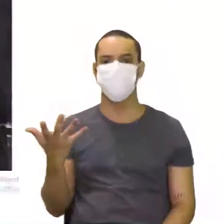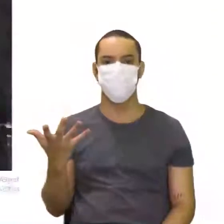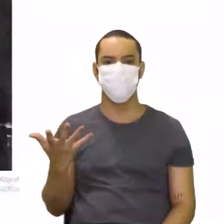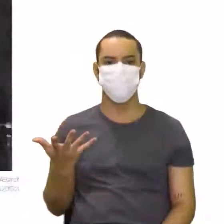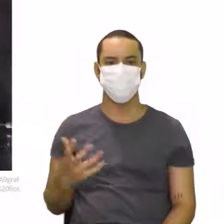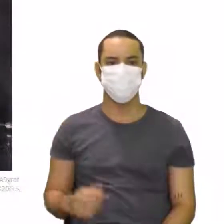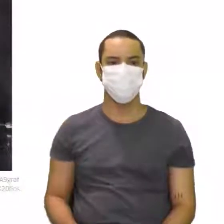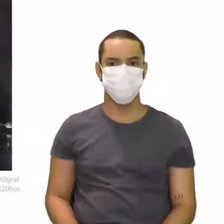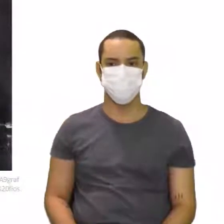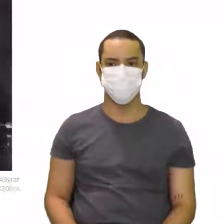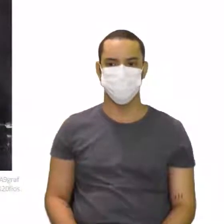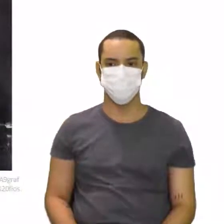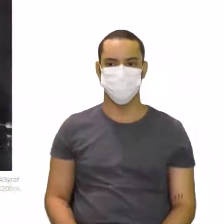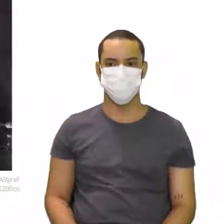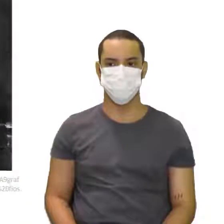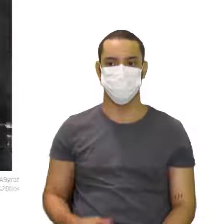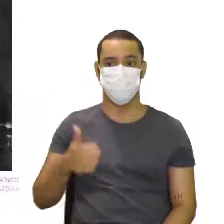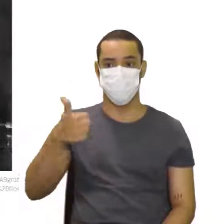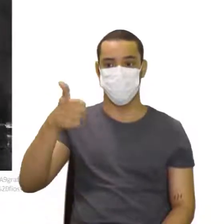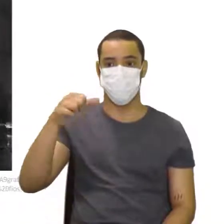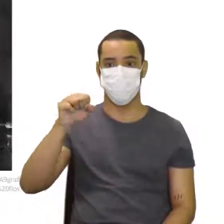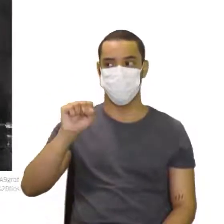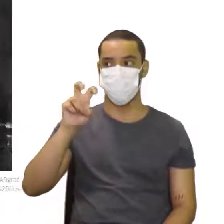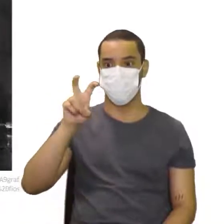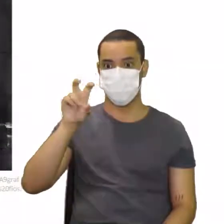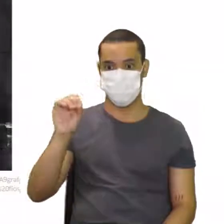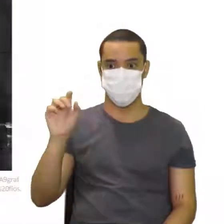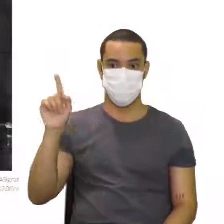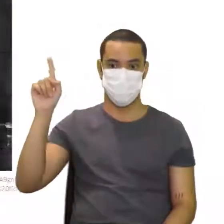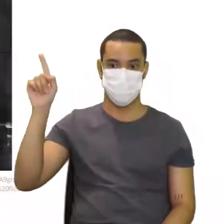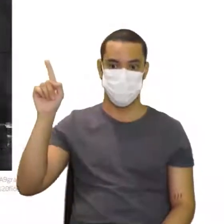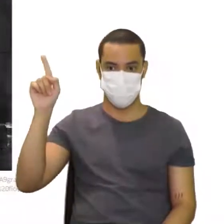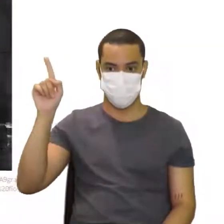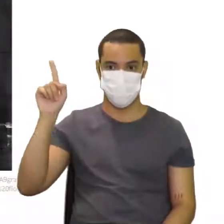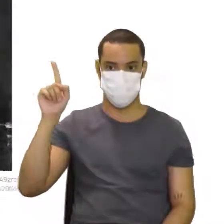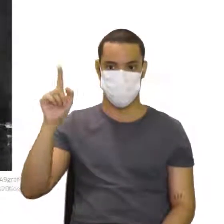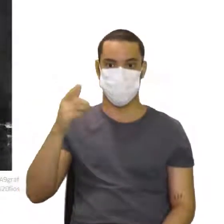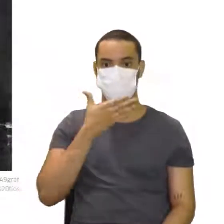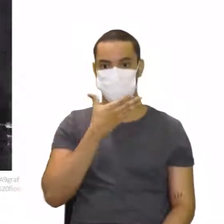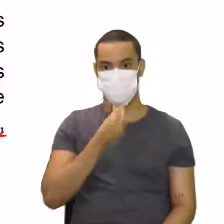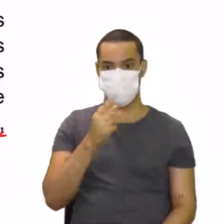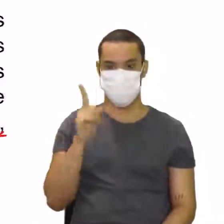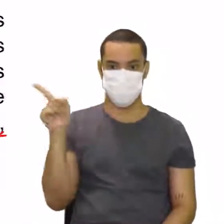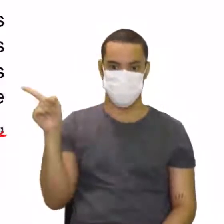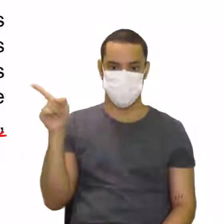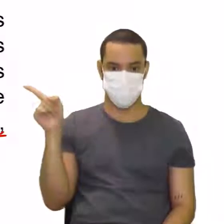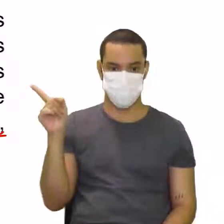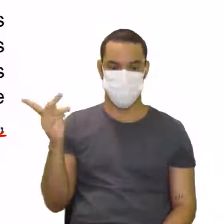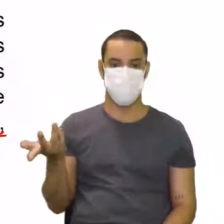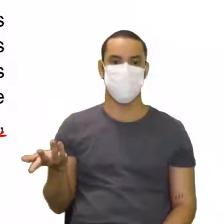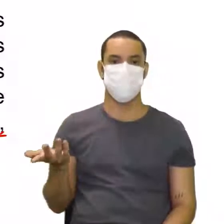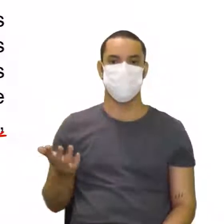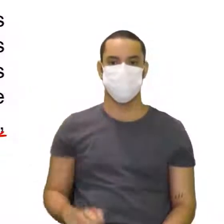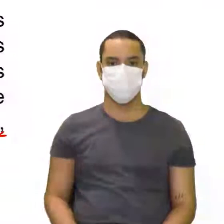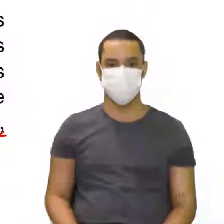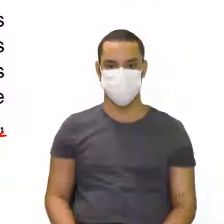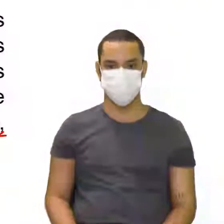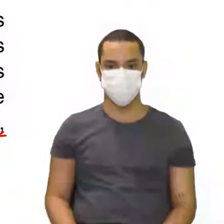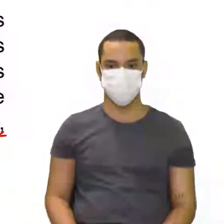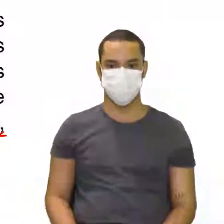para nós vermos, aqui em 1850, né? Que é um Morse aqui ao lado do telégrafo, e aqui